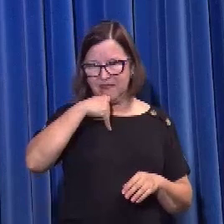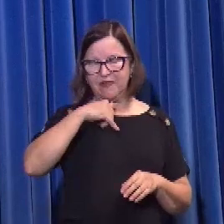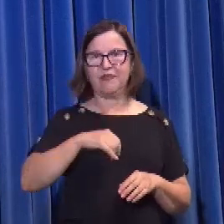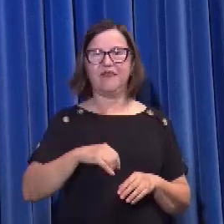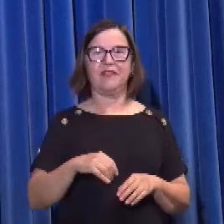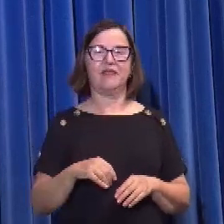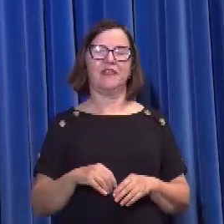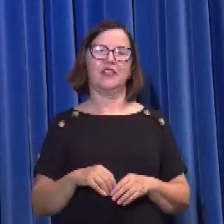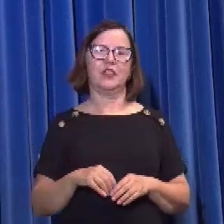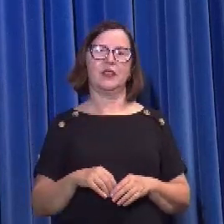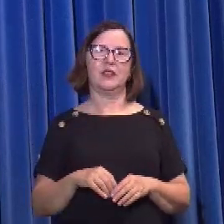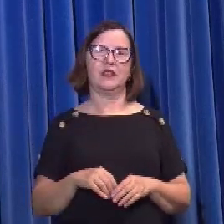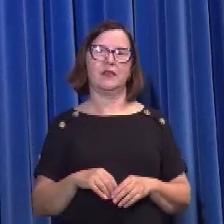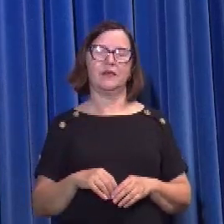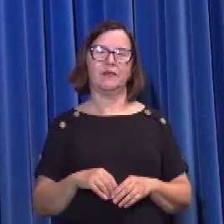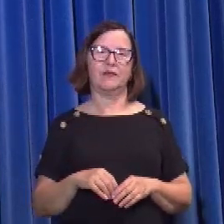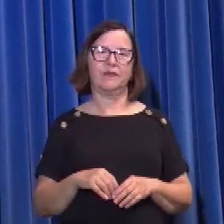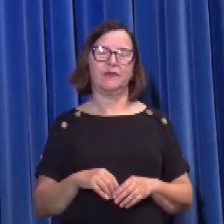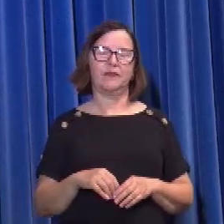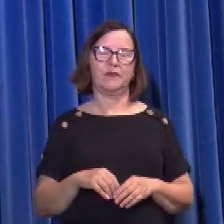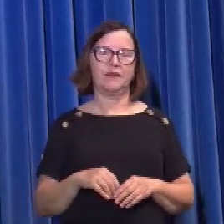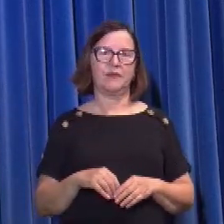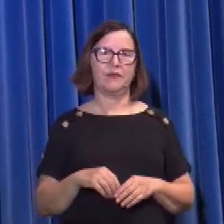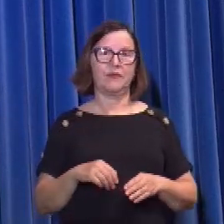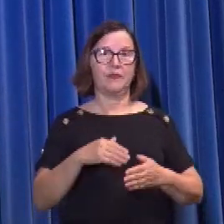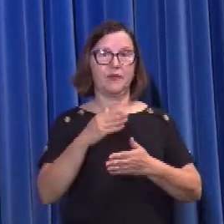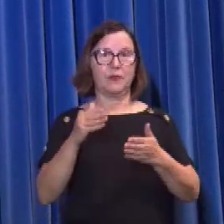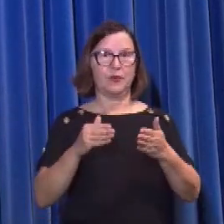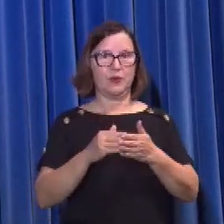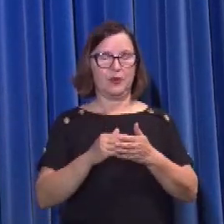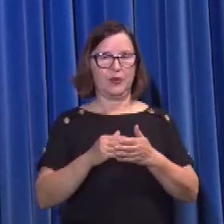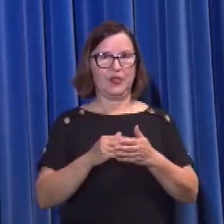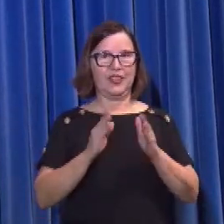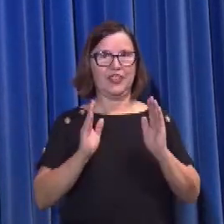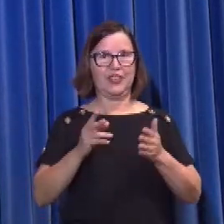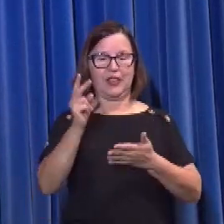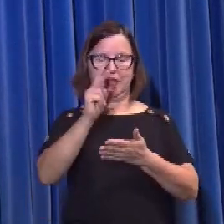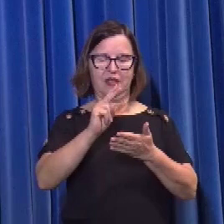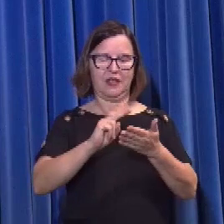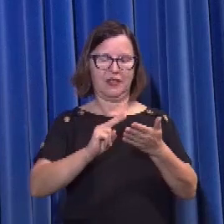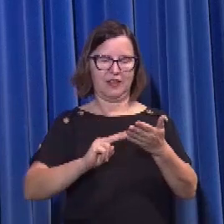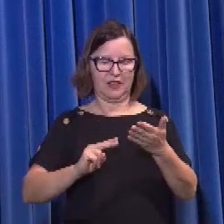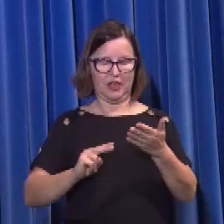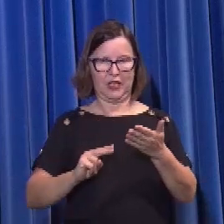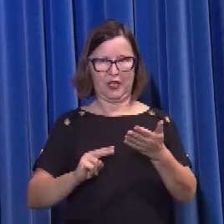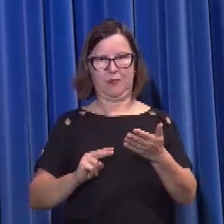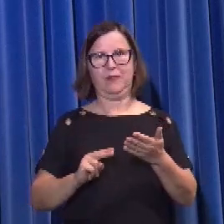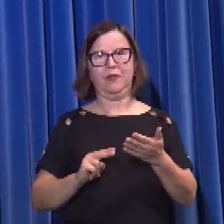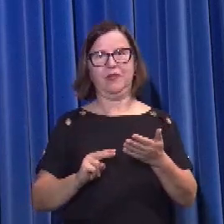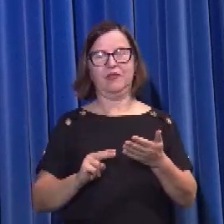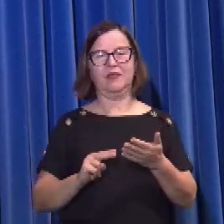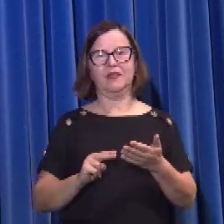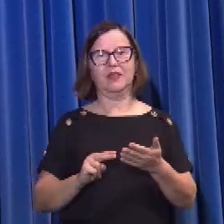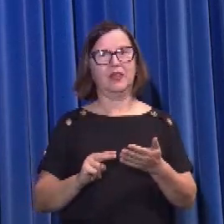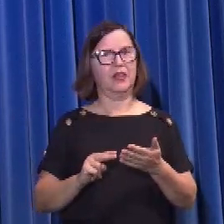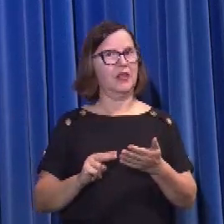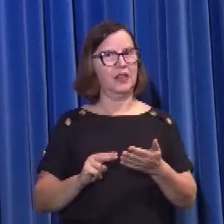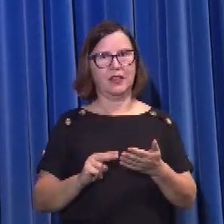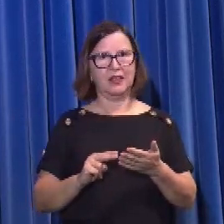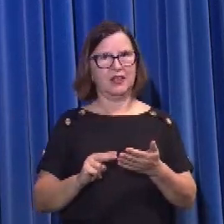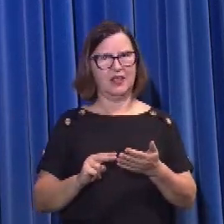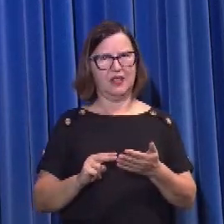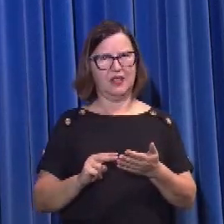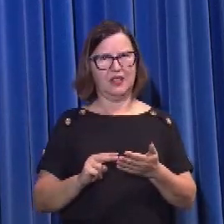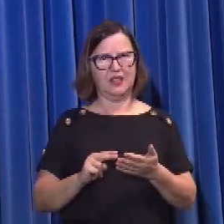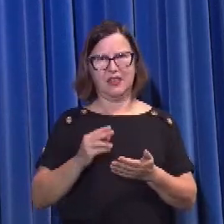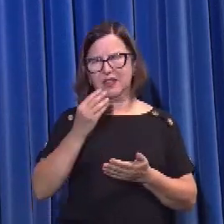Como diz aqui cada parte que nós lemos. É porque perseveramos. Não desistimos. E